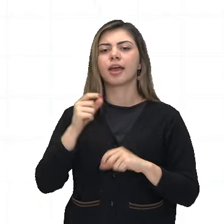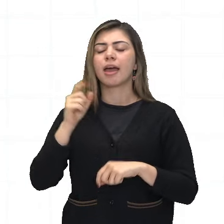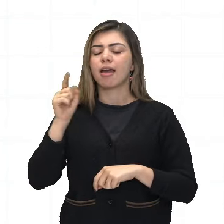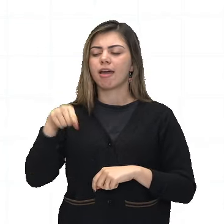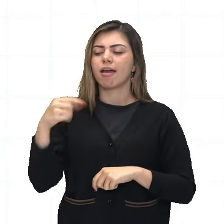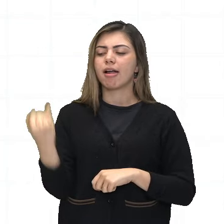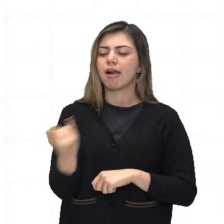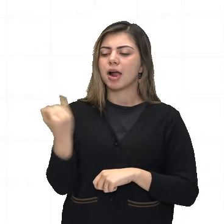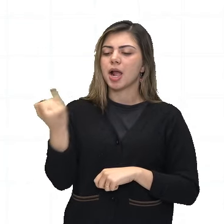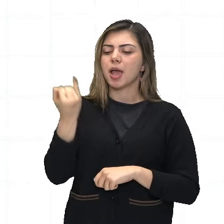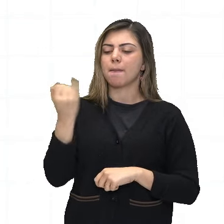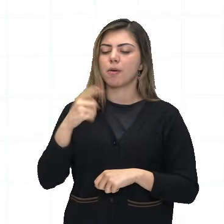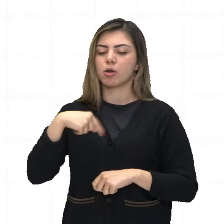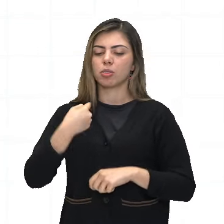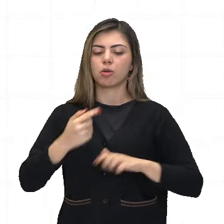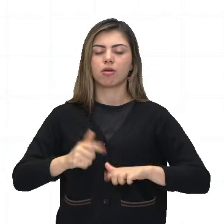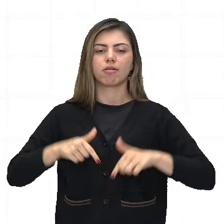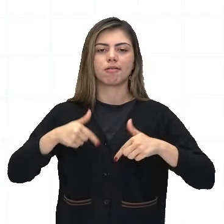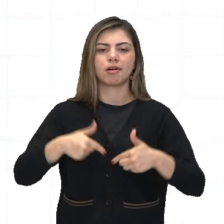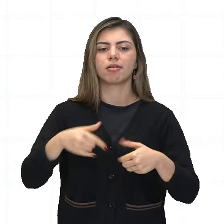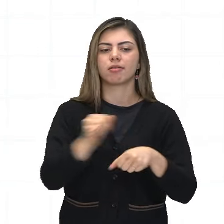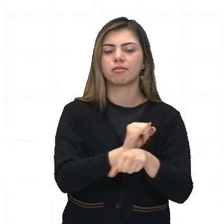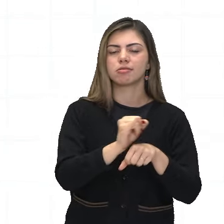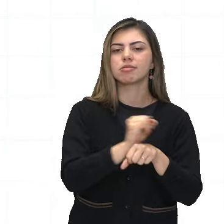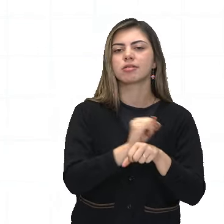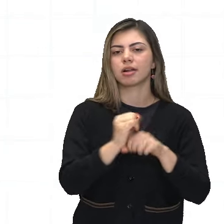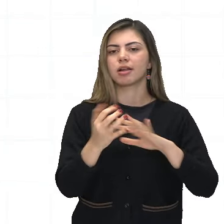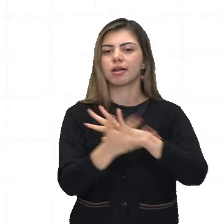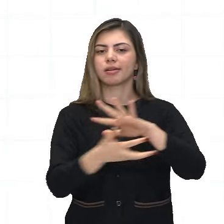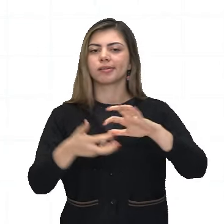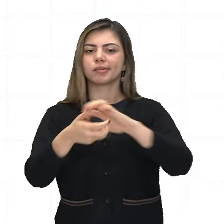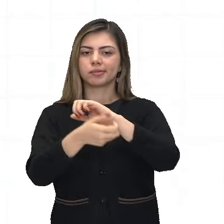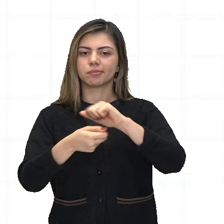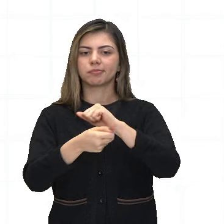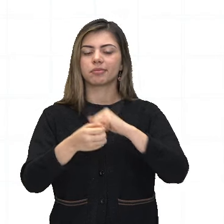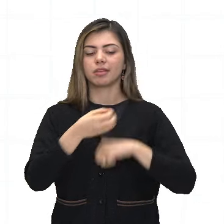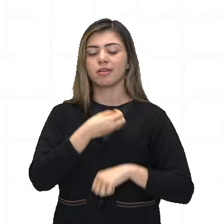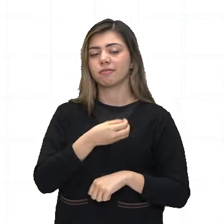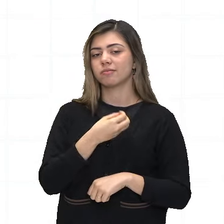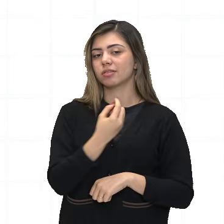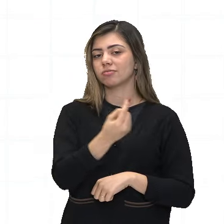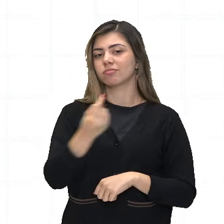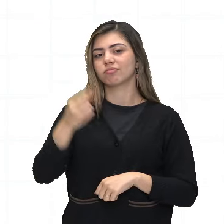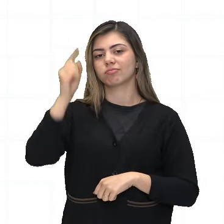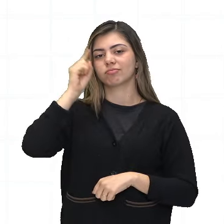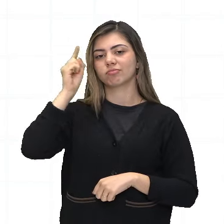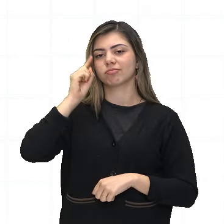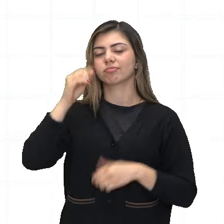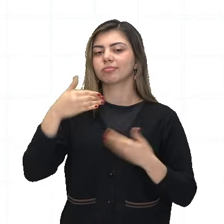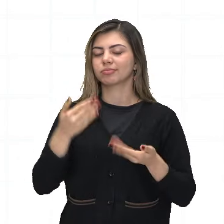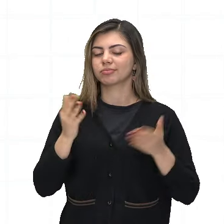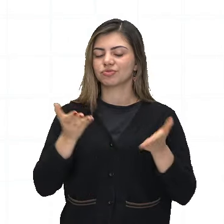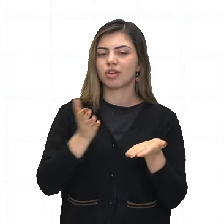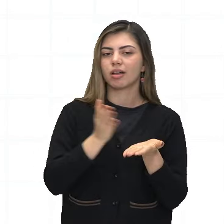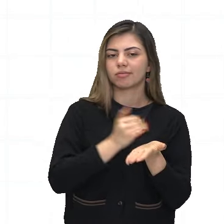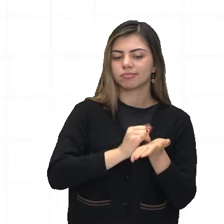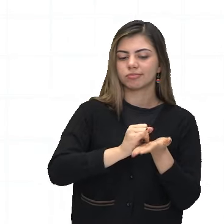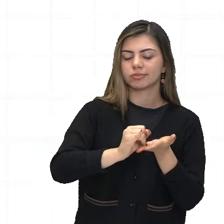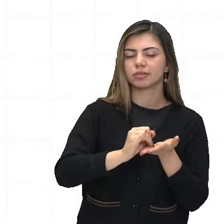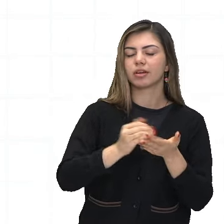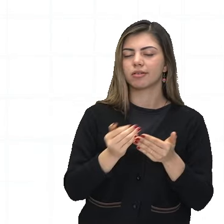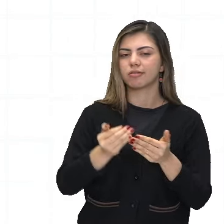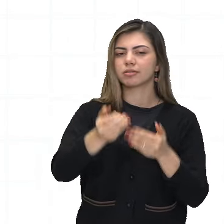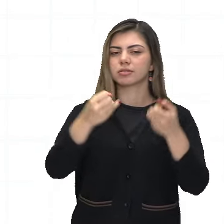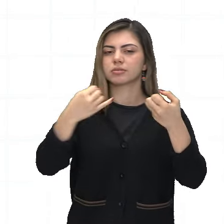importância de adotar práticas sustentáveis em nossas vidas cotidianas então aqui eu já dei essa introdução e vou falar um